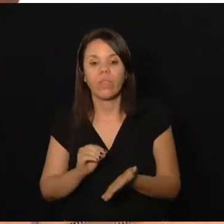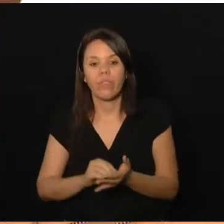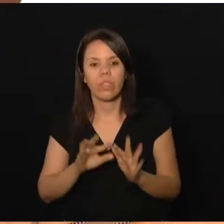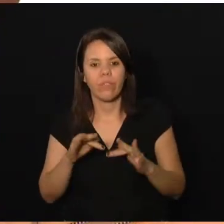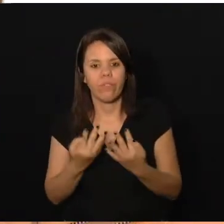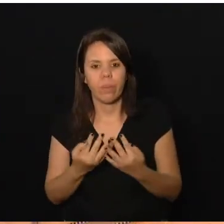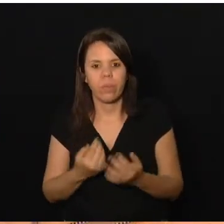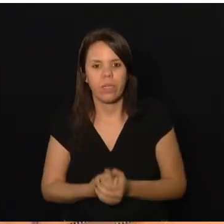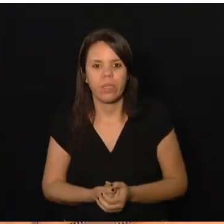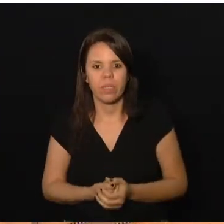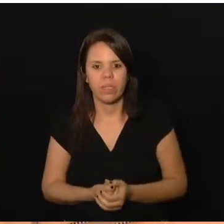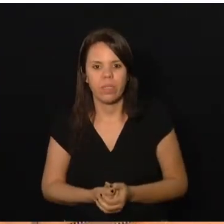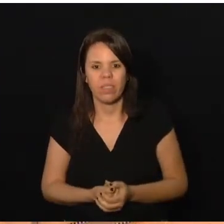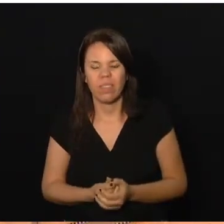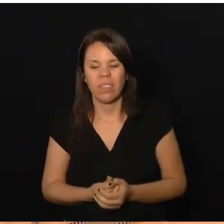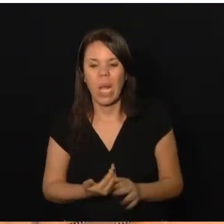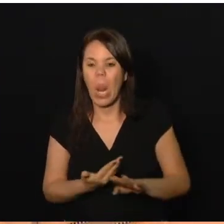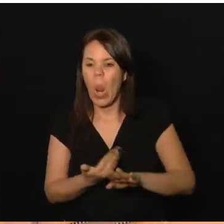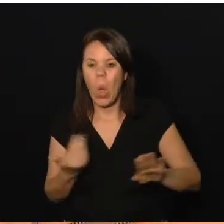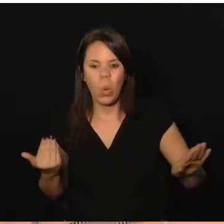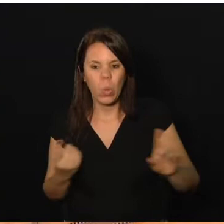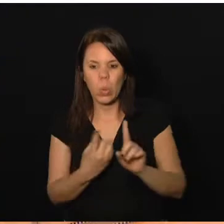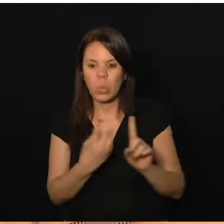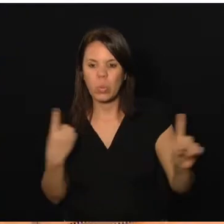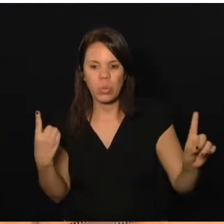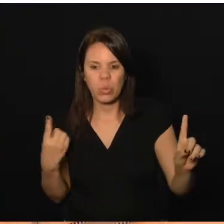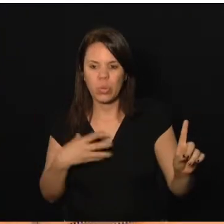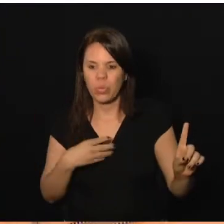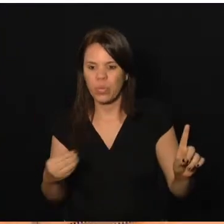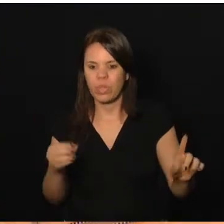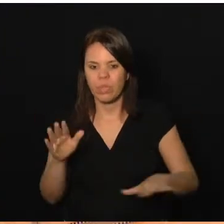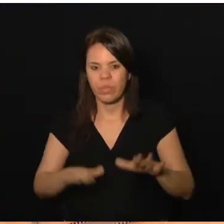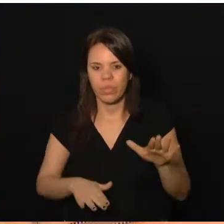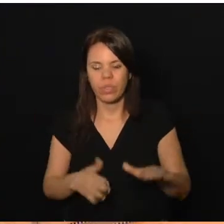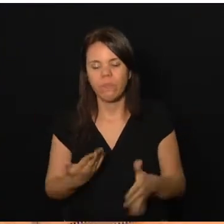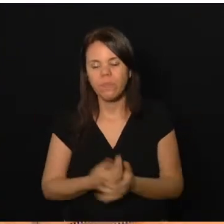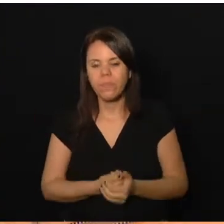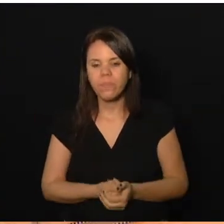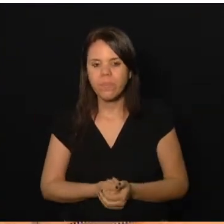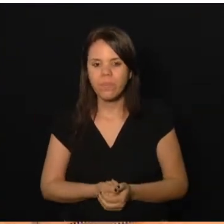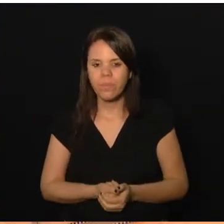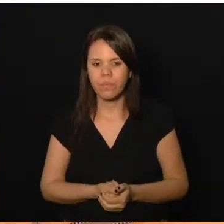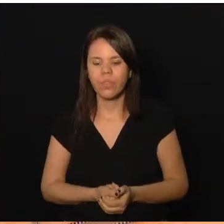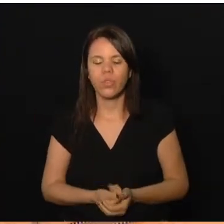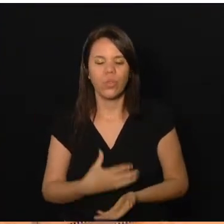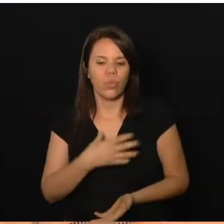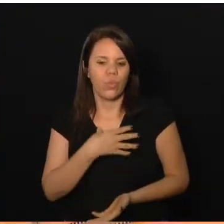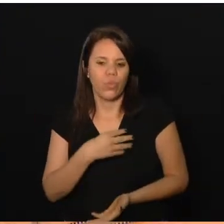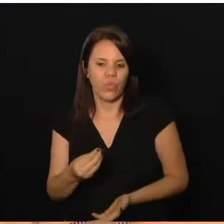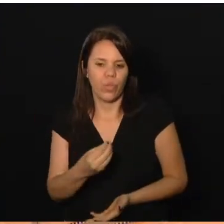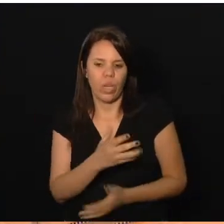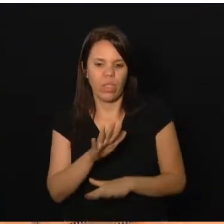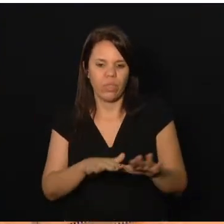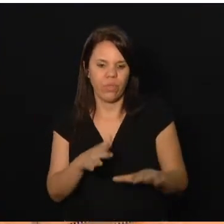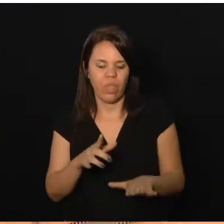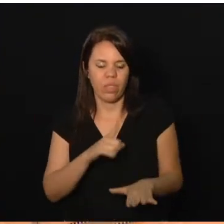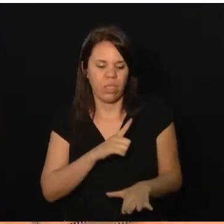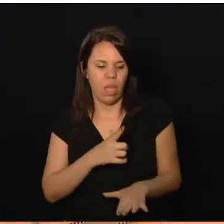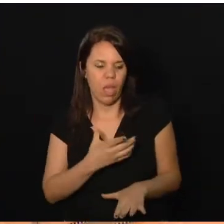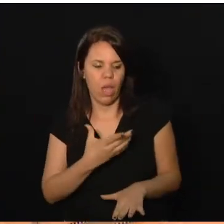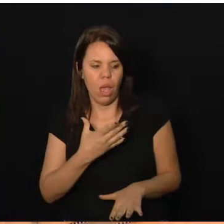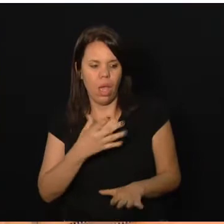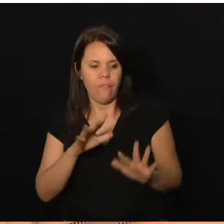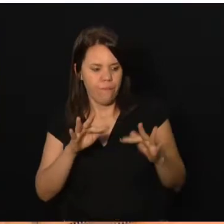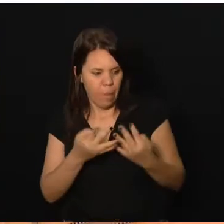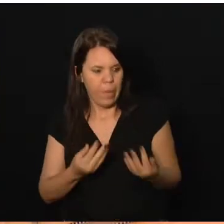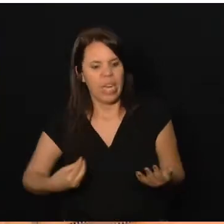estão ausentes. Muitas vezes são filhos órfãos de pais vivos. Então, aquele que eu falei no